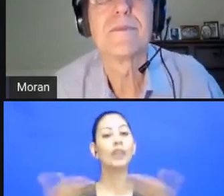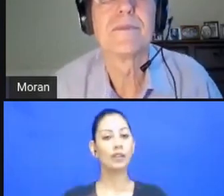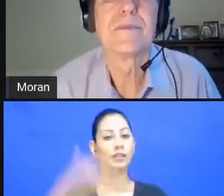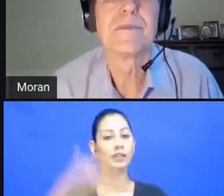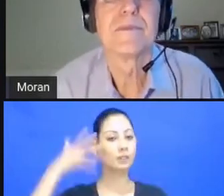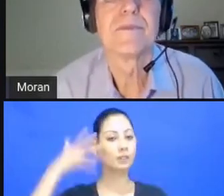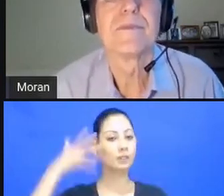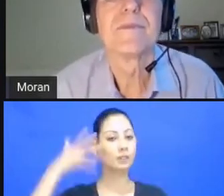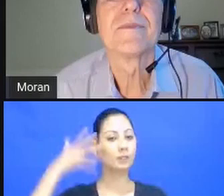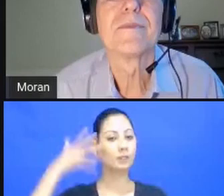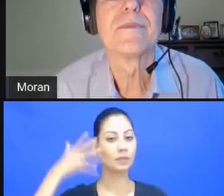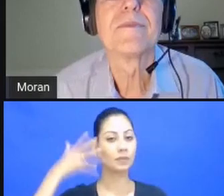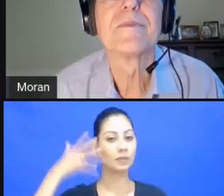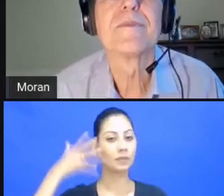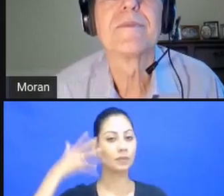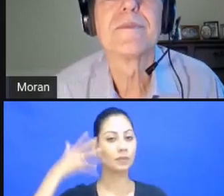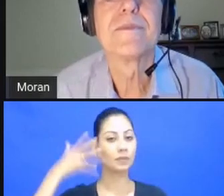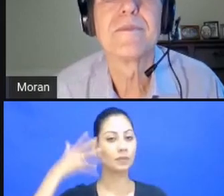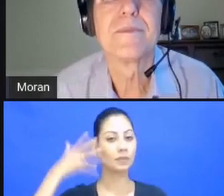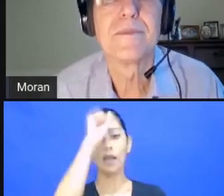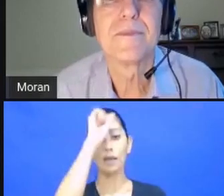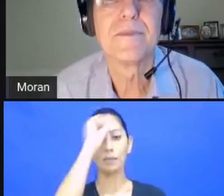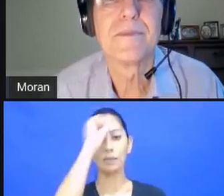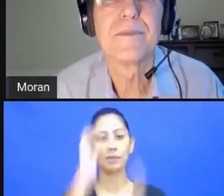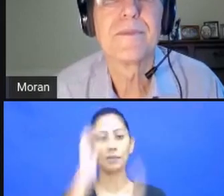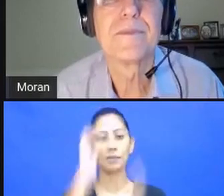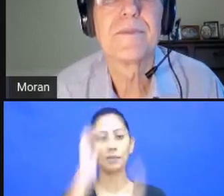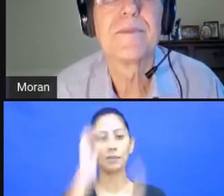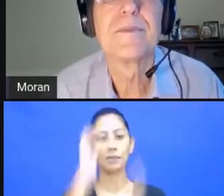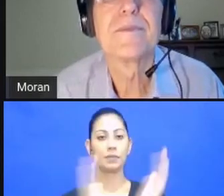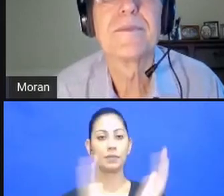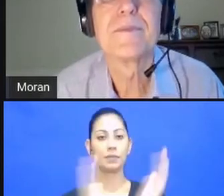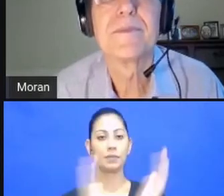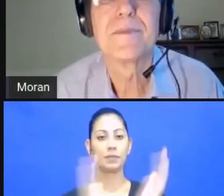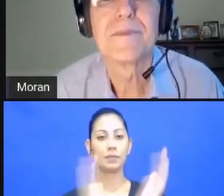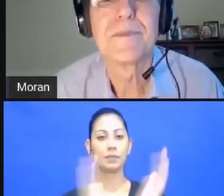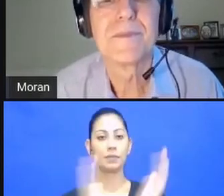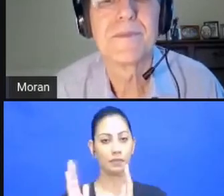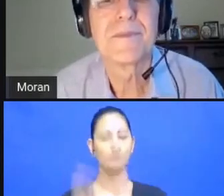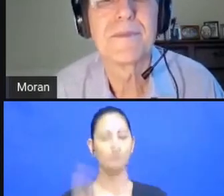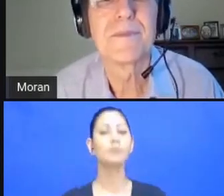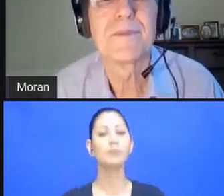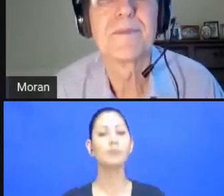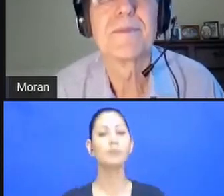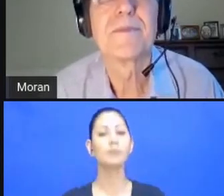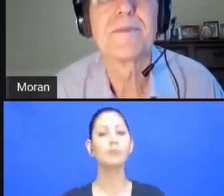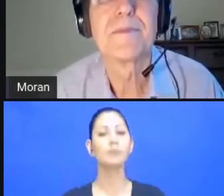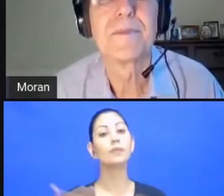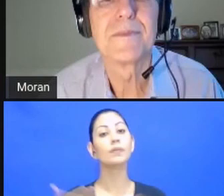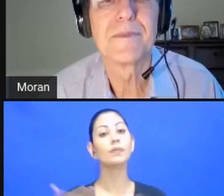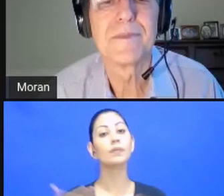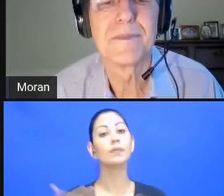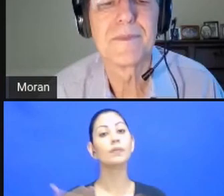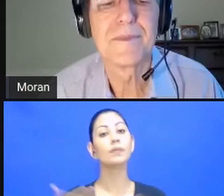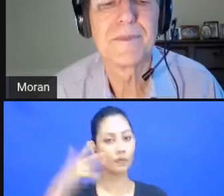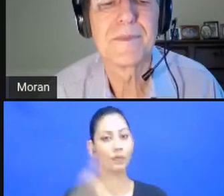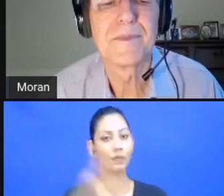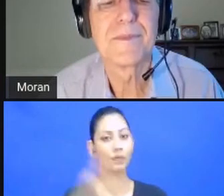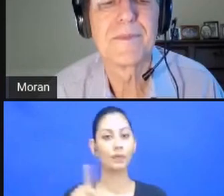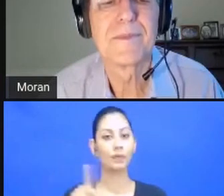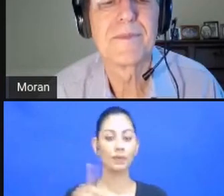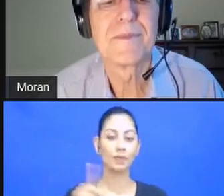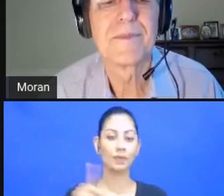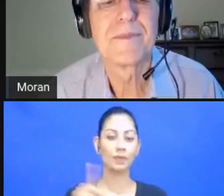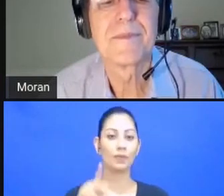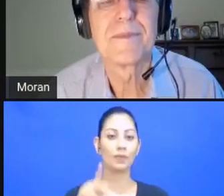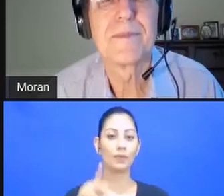é o professor José Moran, que não precisa de muito apresentação, porque nós todos conhecemos, mas dentre os seus